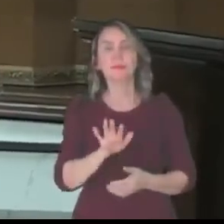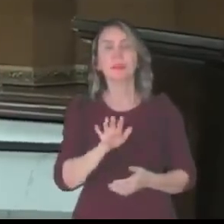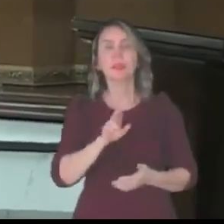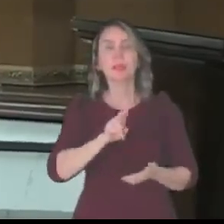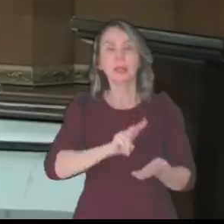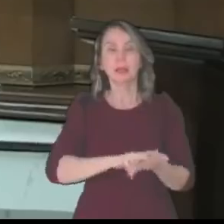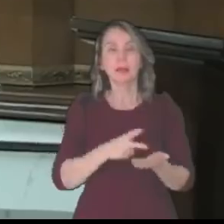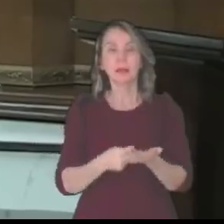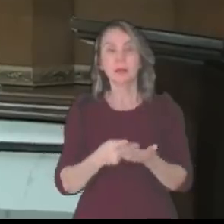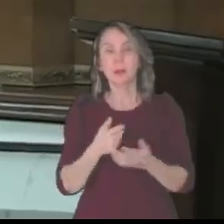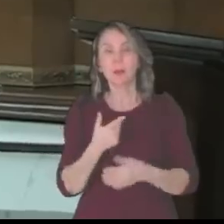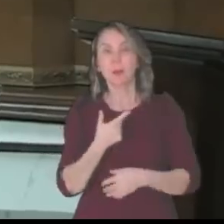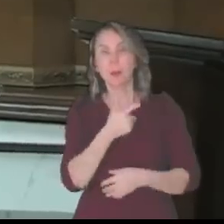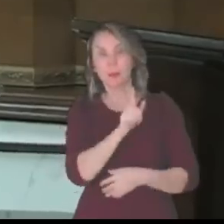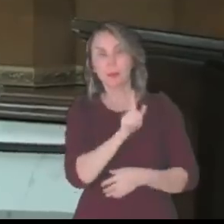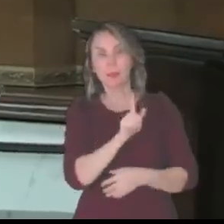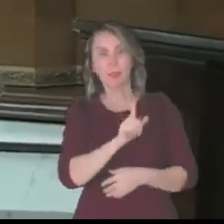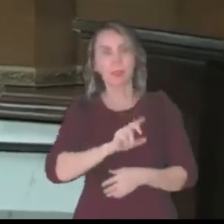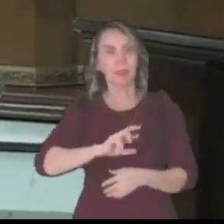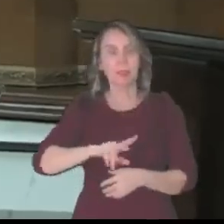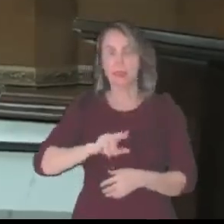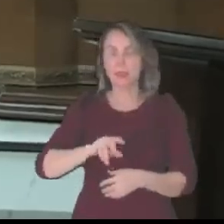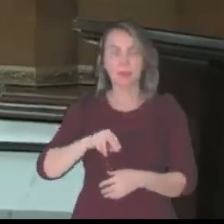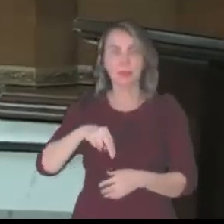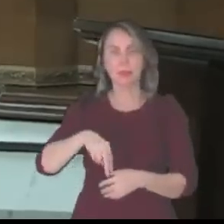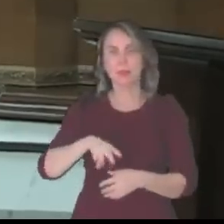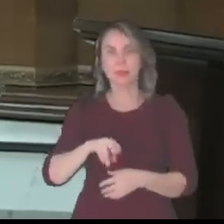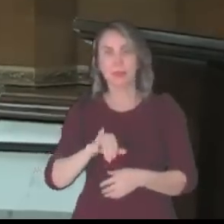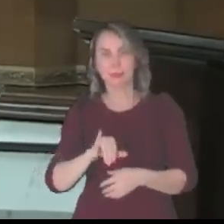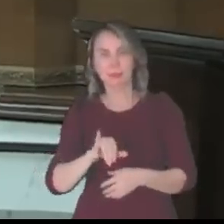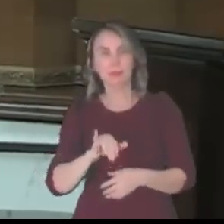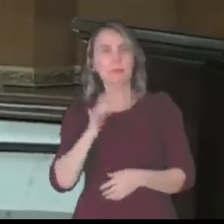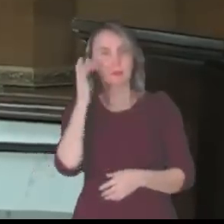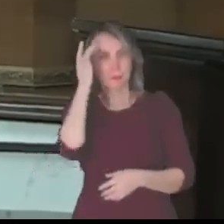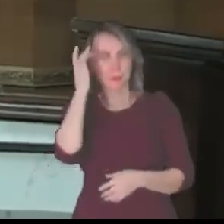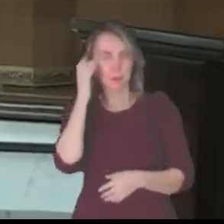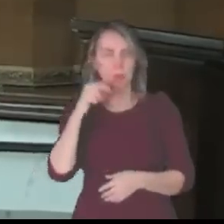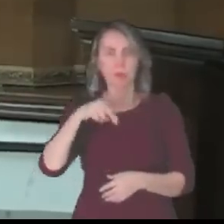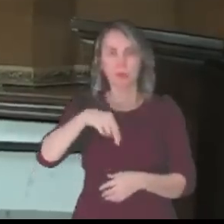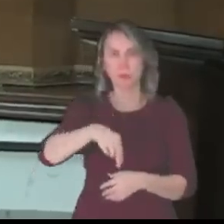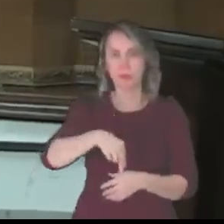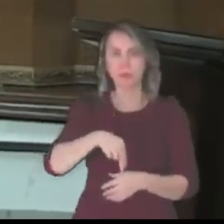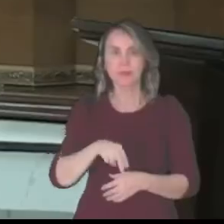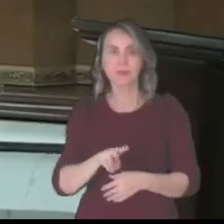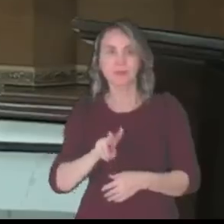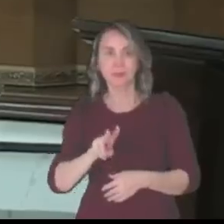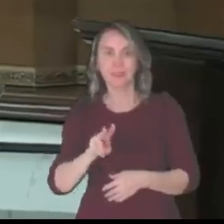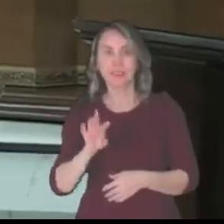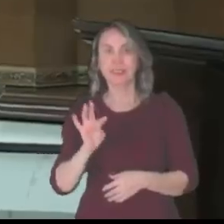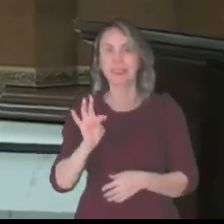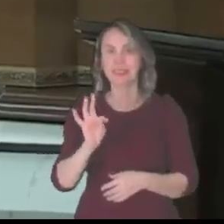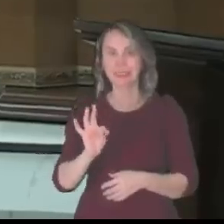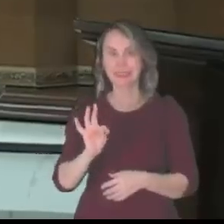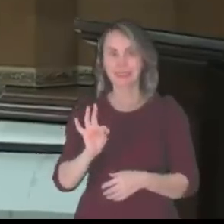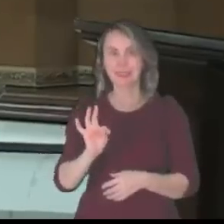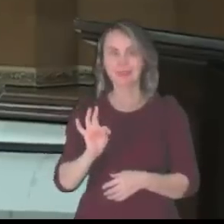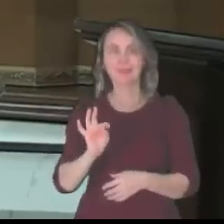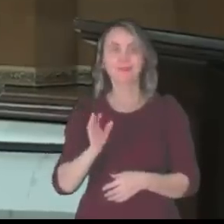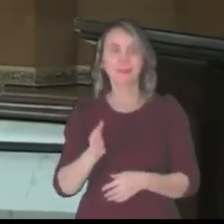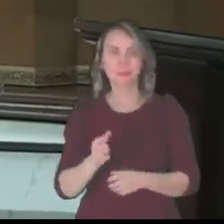que estava que ela lvt aquela glória a Deus pode deixar essa segunda opção que você